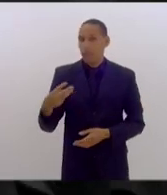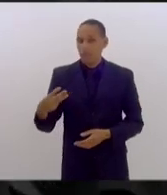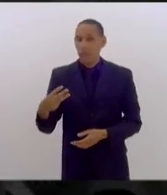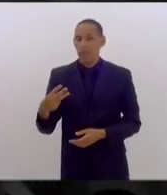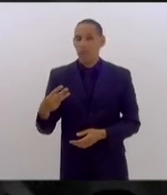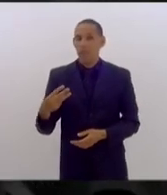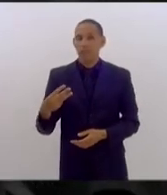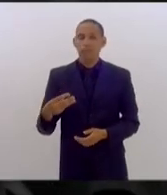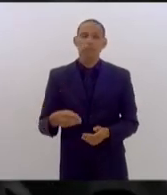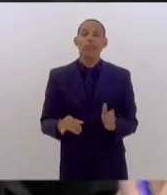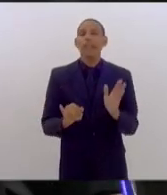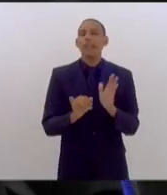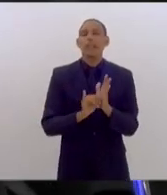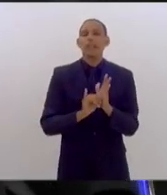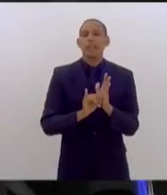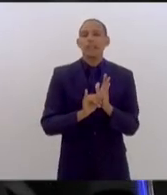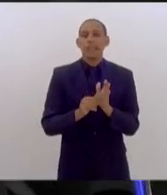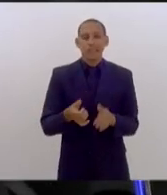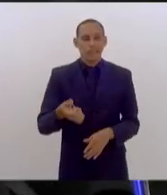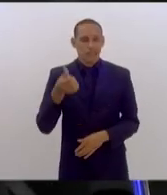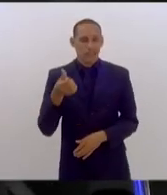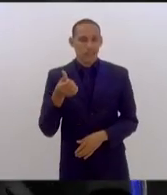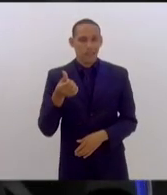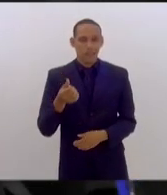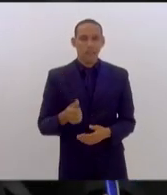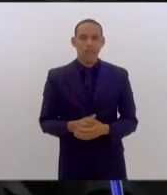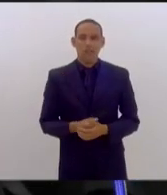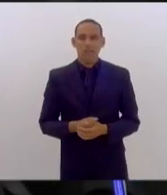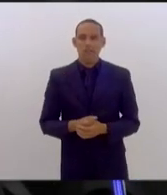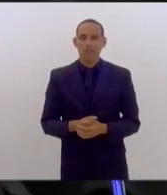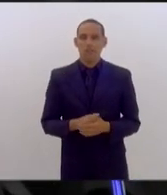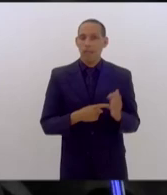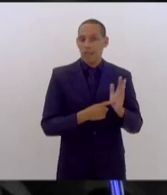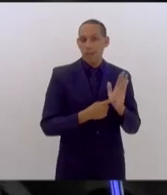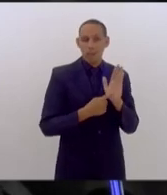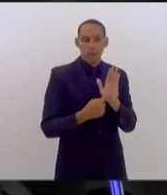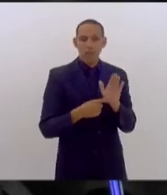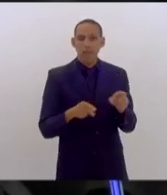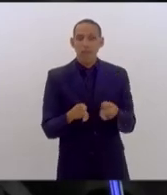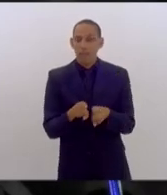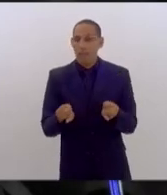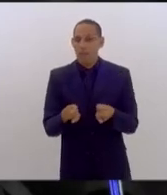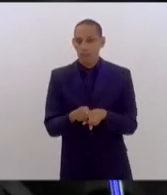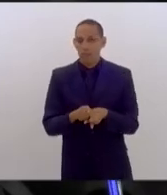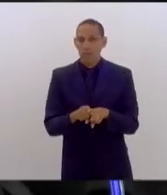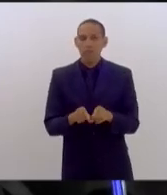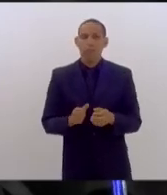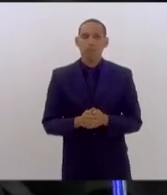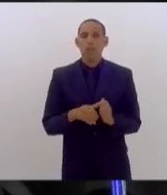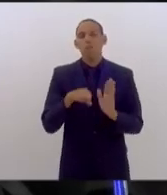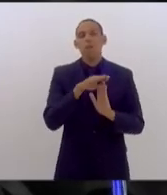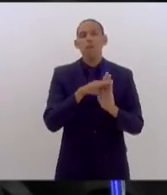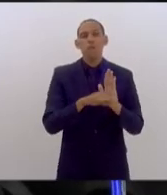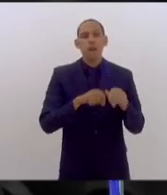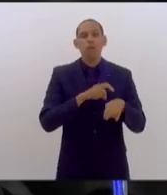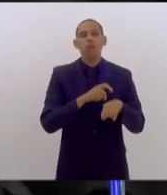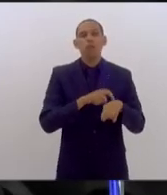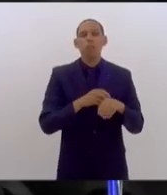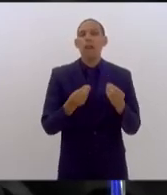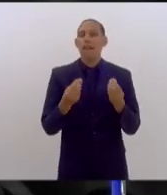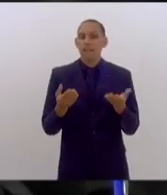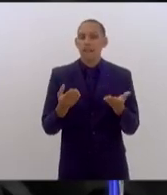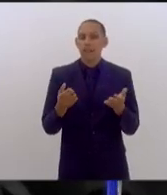aí no item 6 apresentar ainda cronograma para